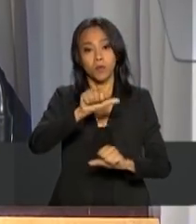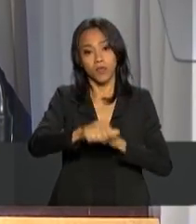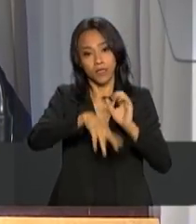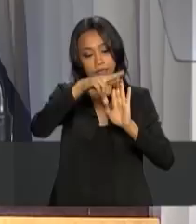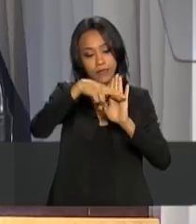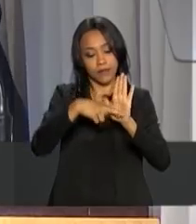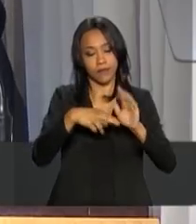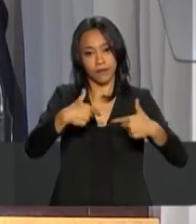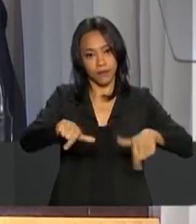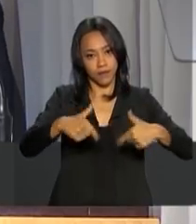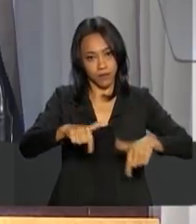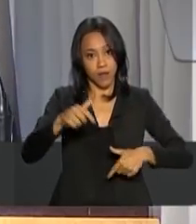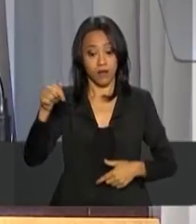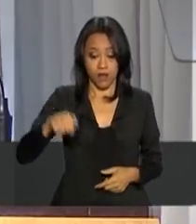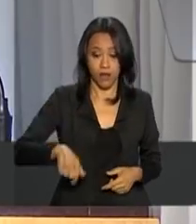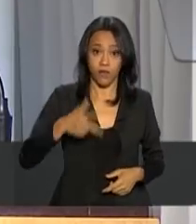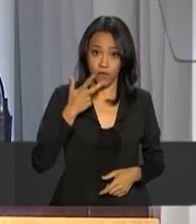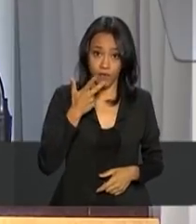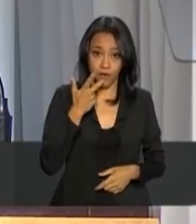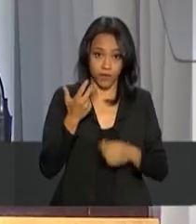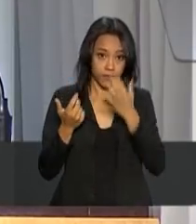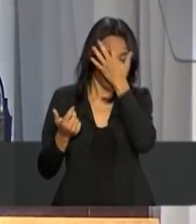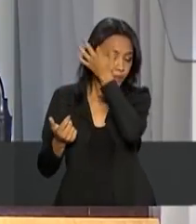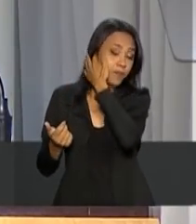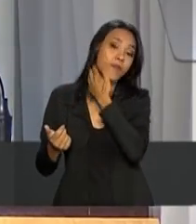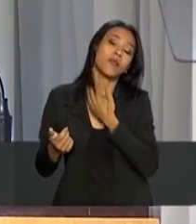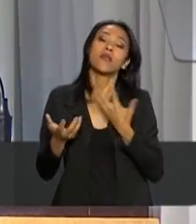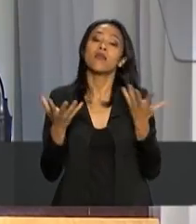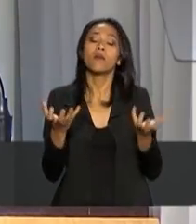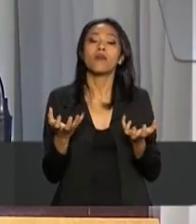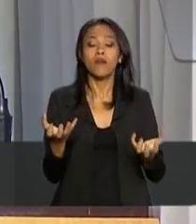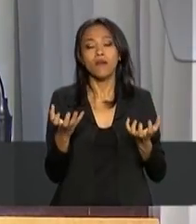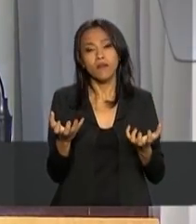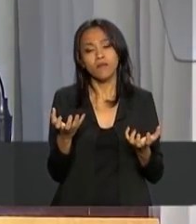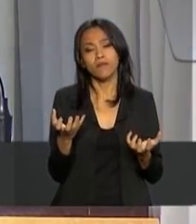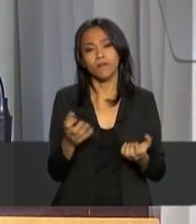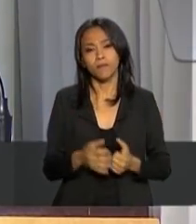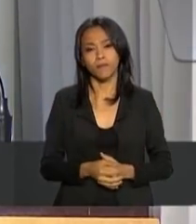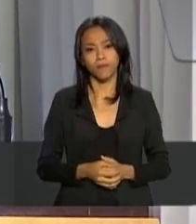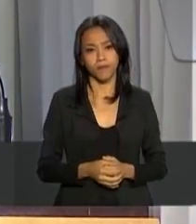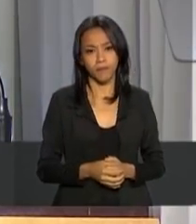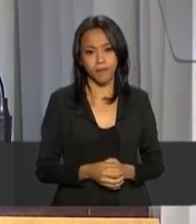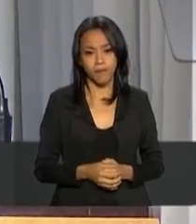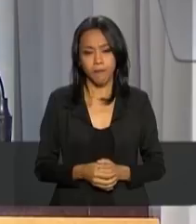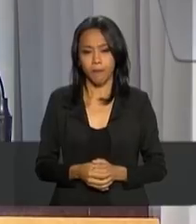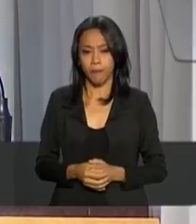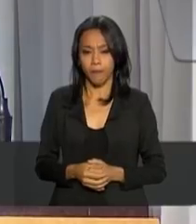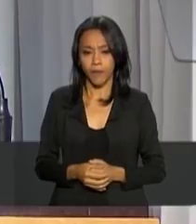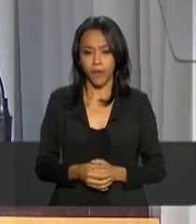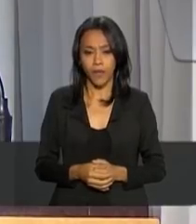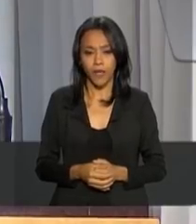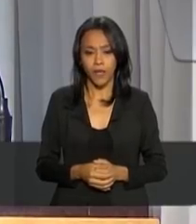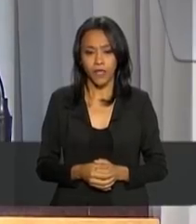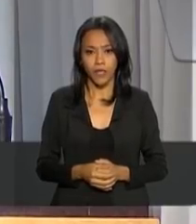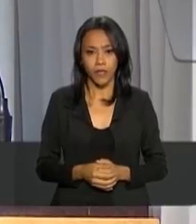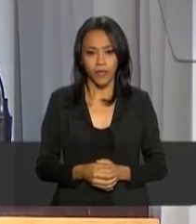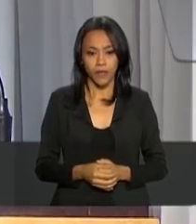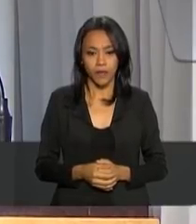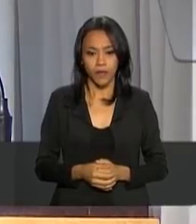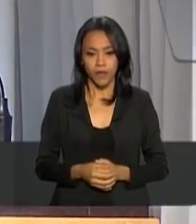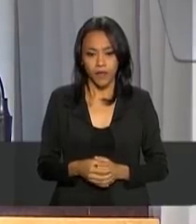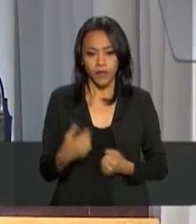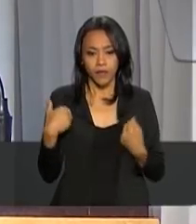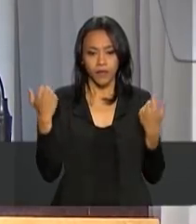mencionada. Interessante. E aqui eu quero botar um, digamos assim, uma fórmula para